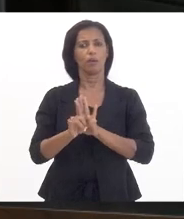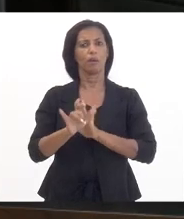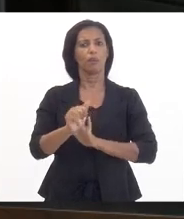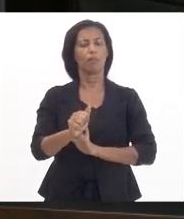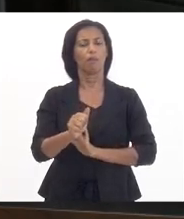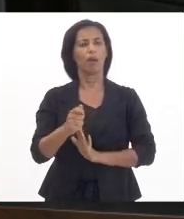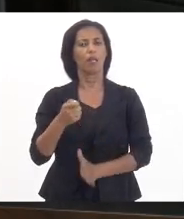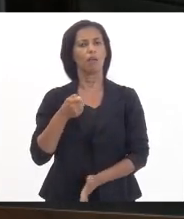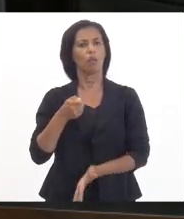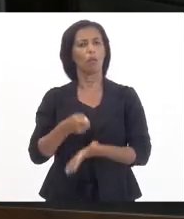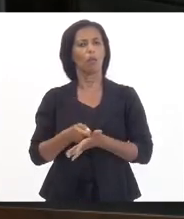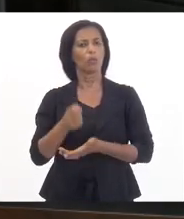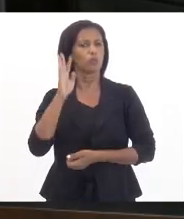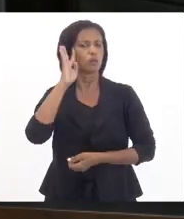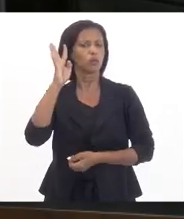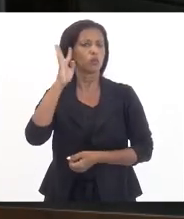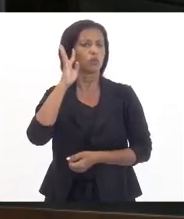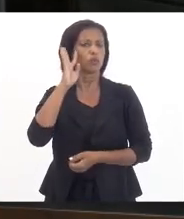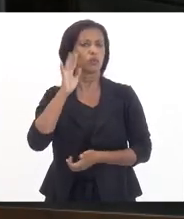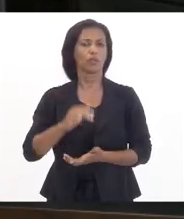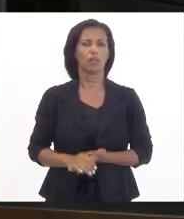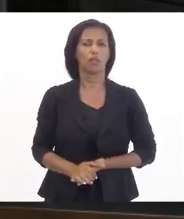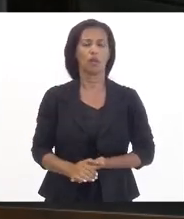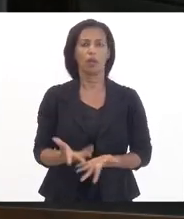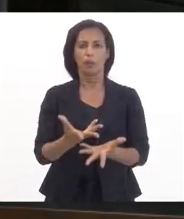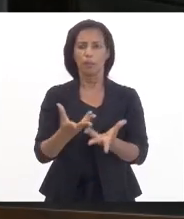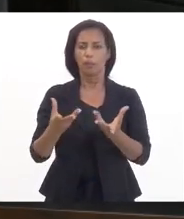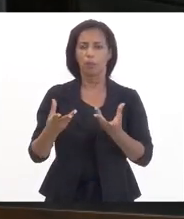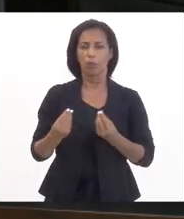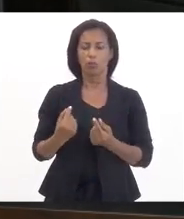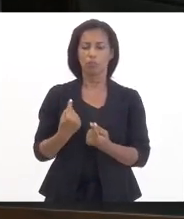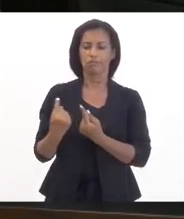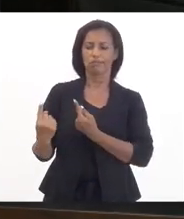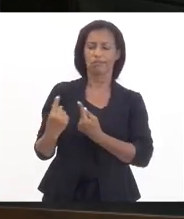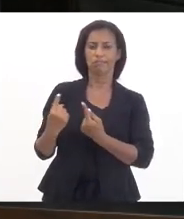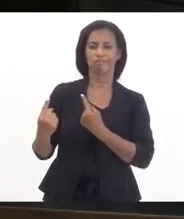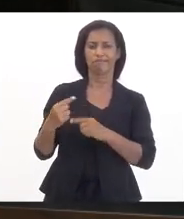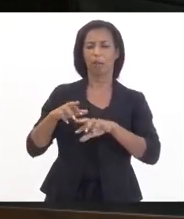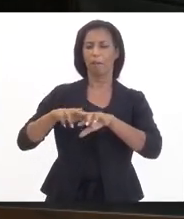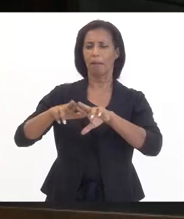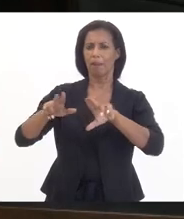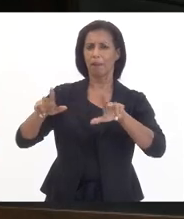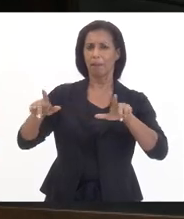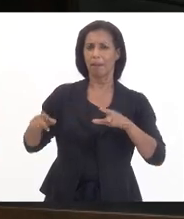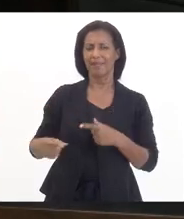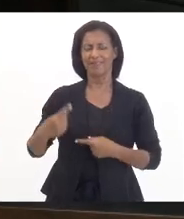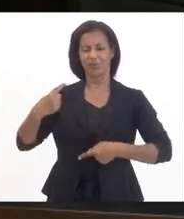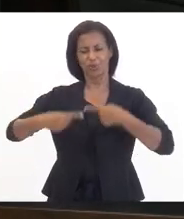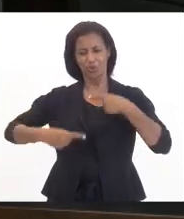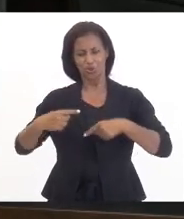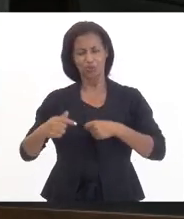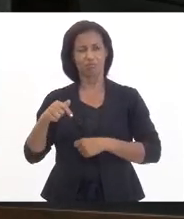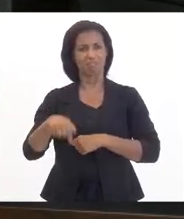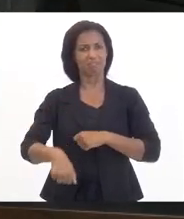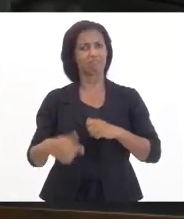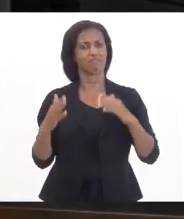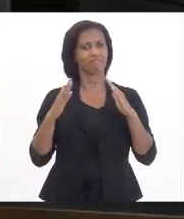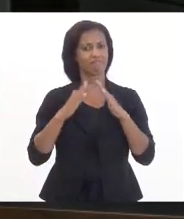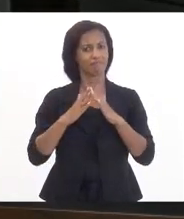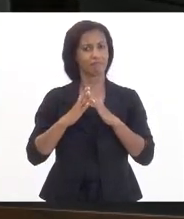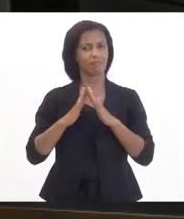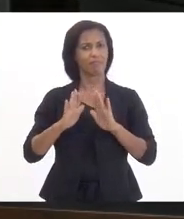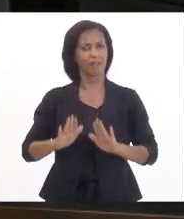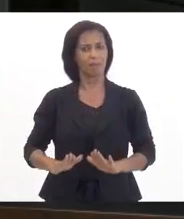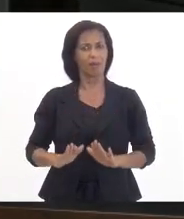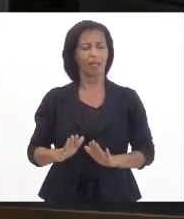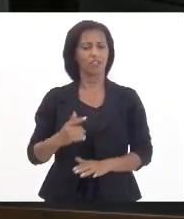muito brigada, muito sonhada, muito vai e vem, de diversas vezes rediscutida nessa casa, mas que na